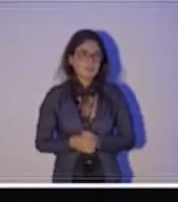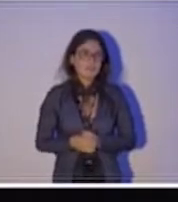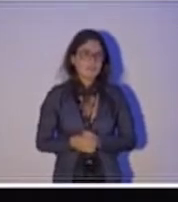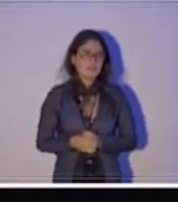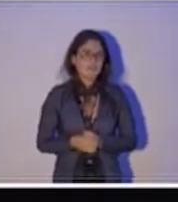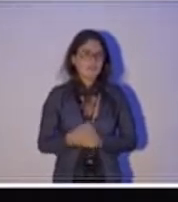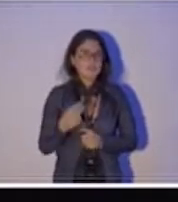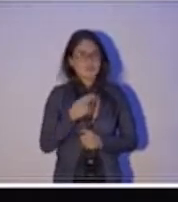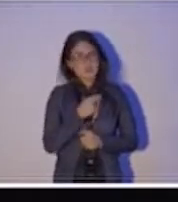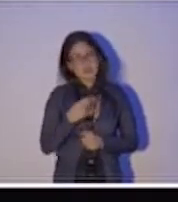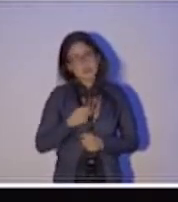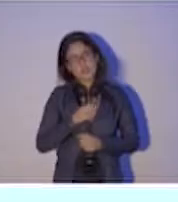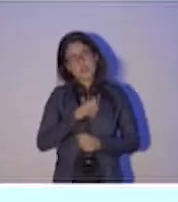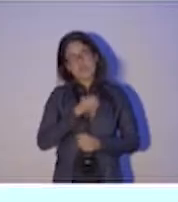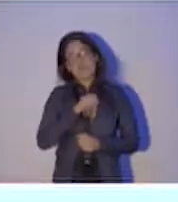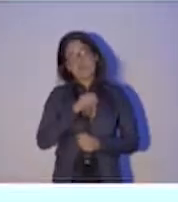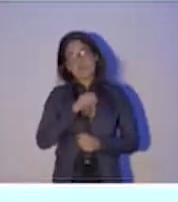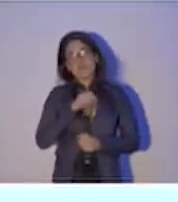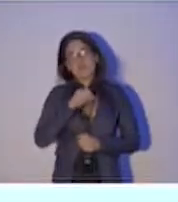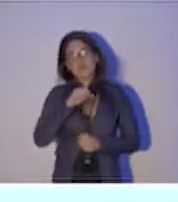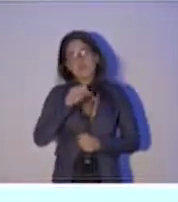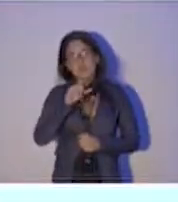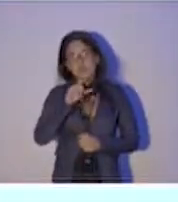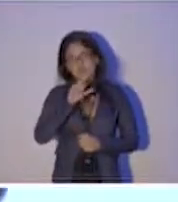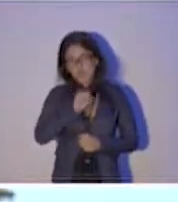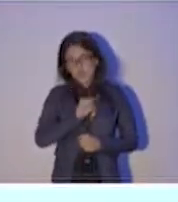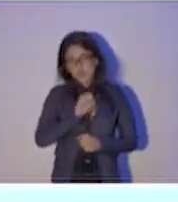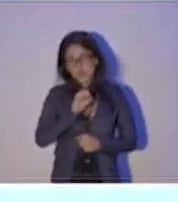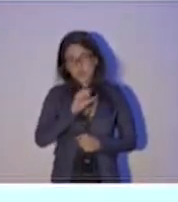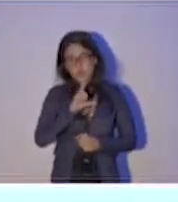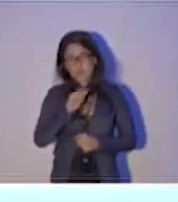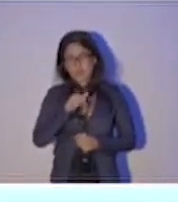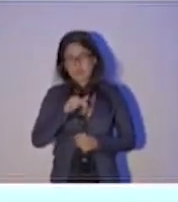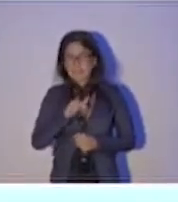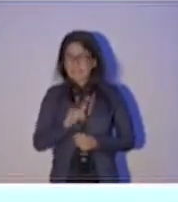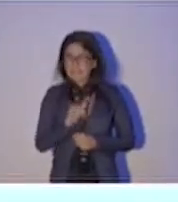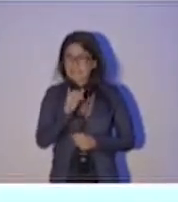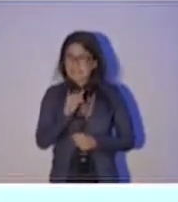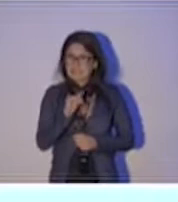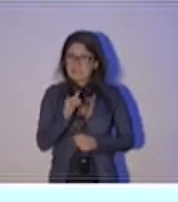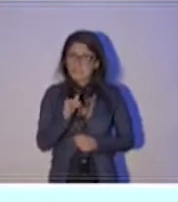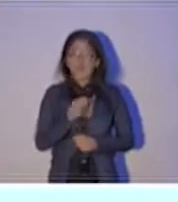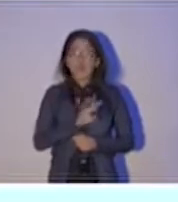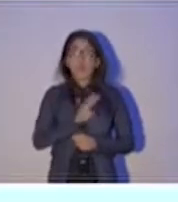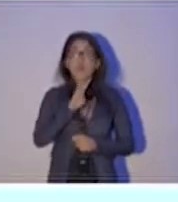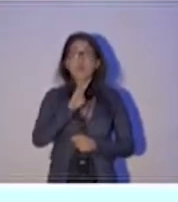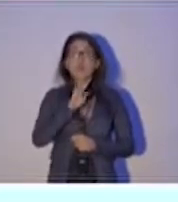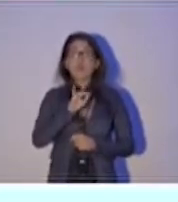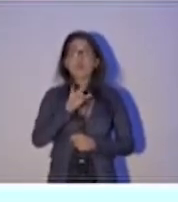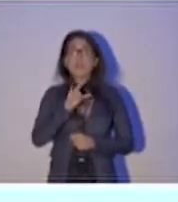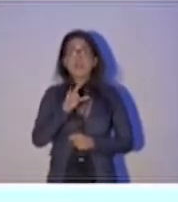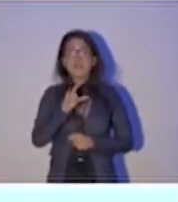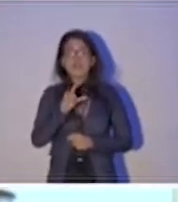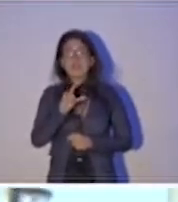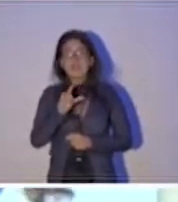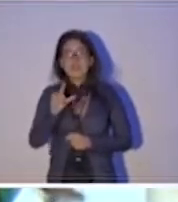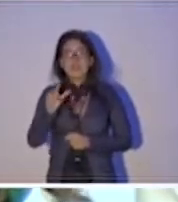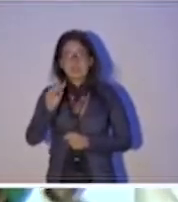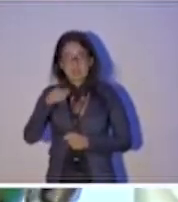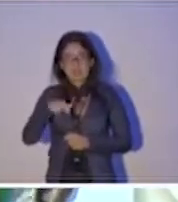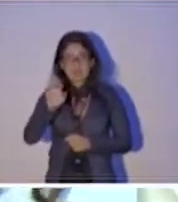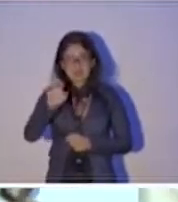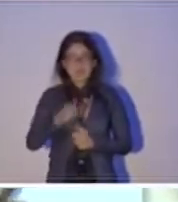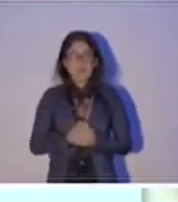Meu nome é Suelane e o que eu penso para o futuro é que eu quero ter mais conhecimento,